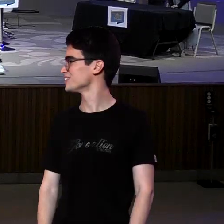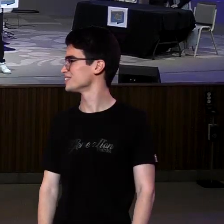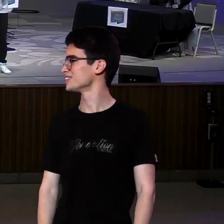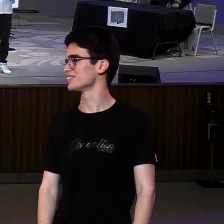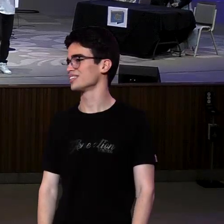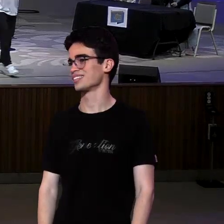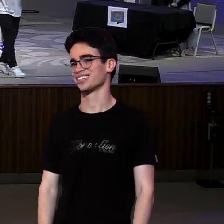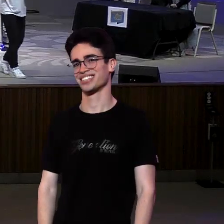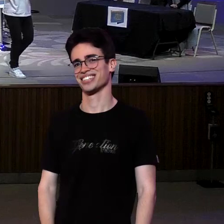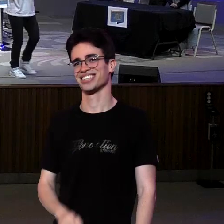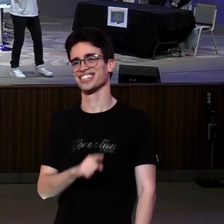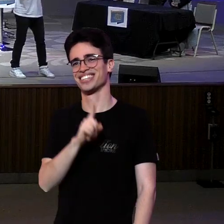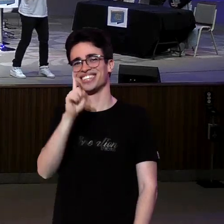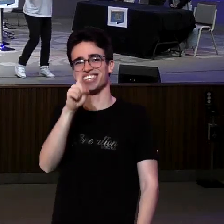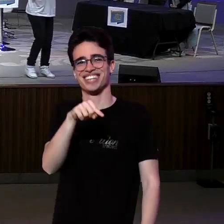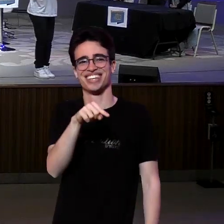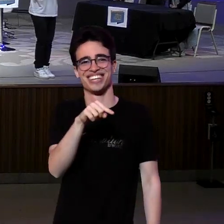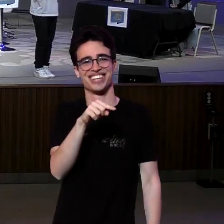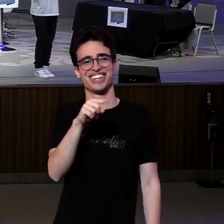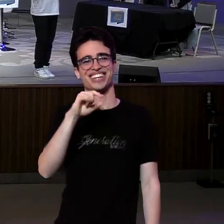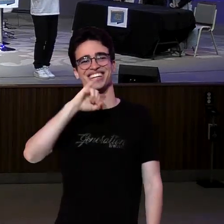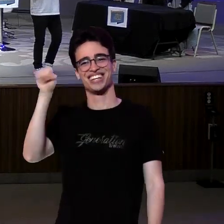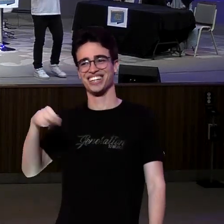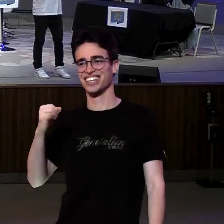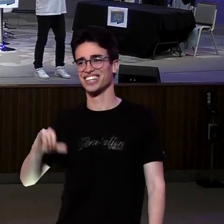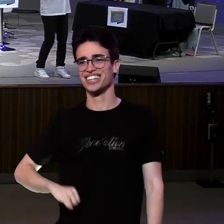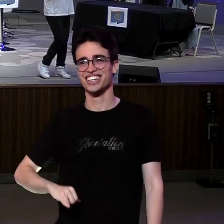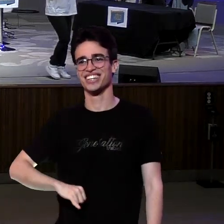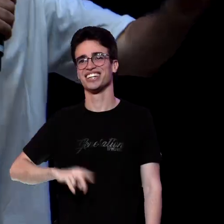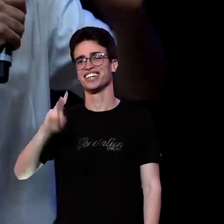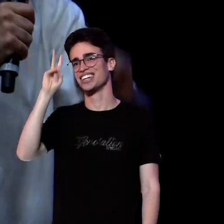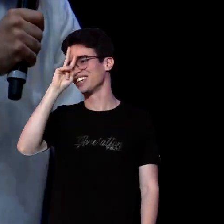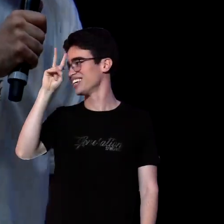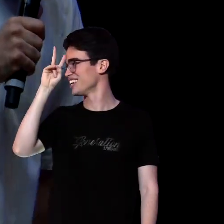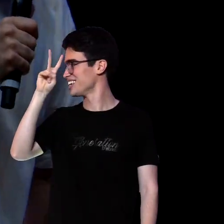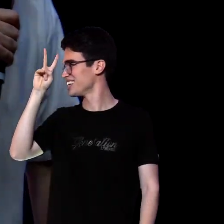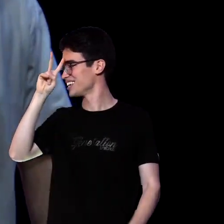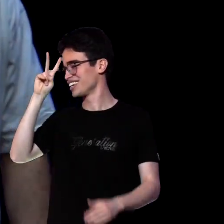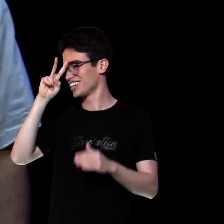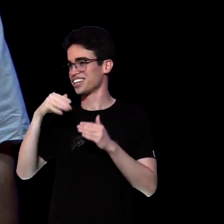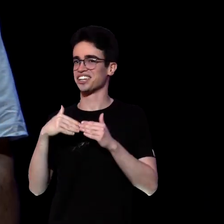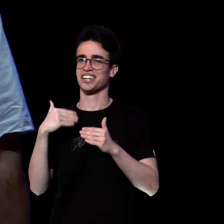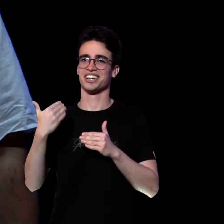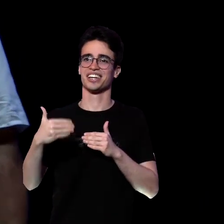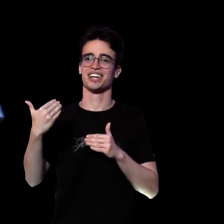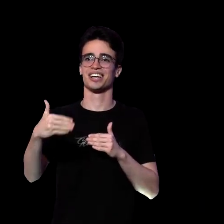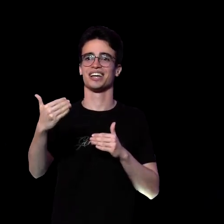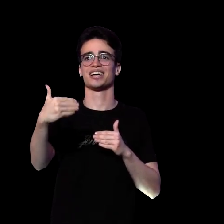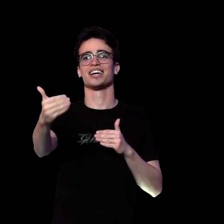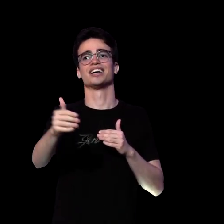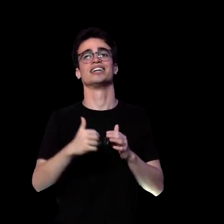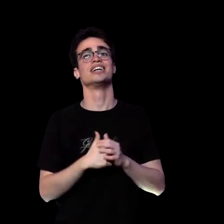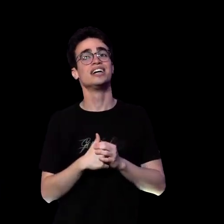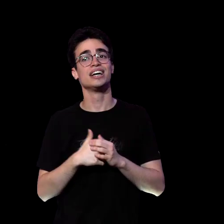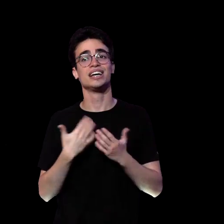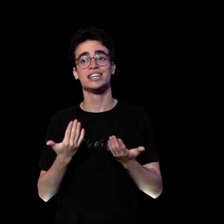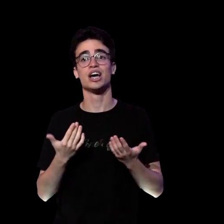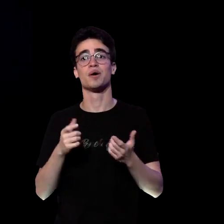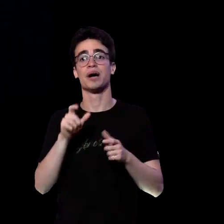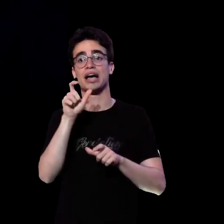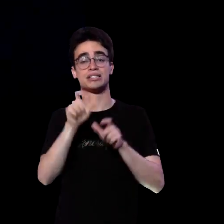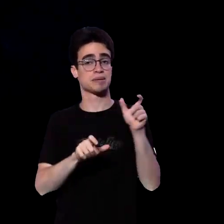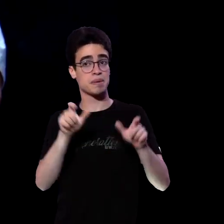Conforme a história de Jó vai passando, e as coisas vão acontecendo, as